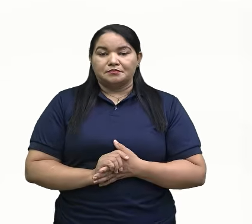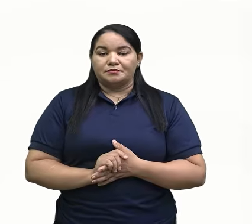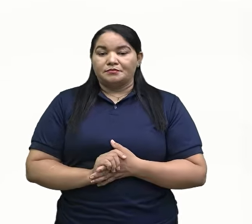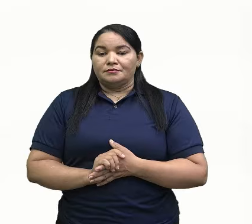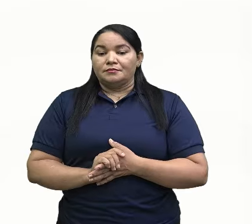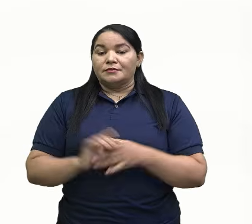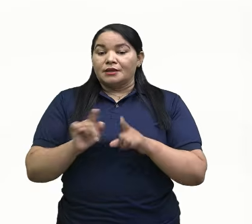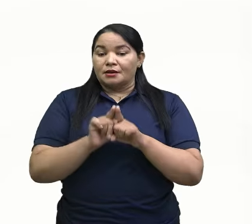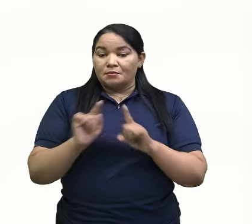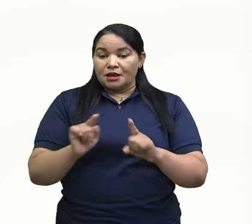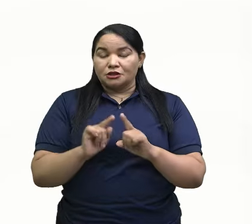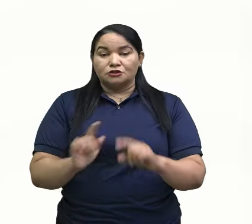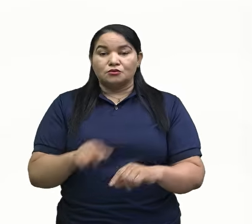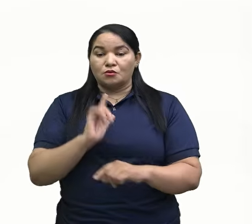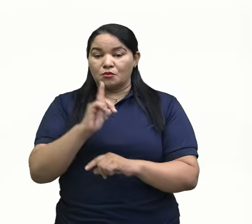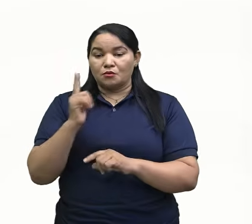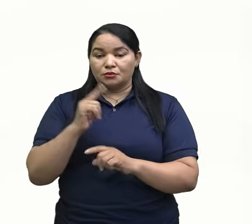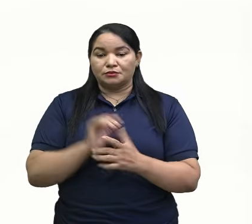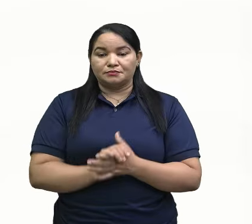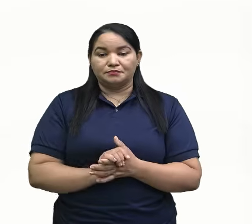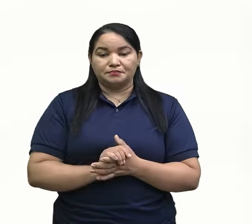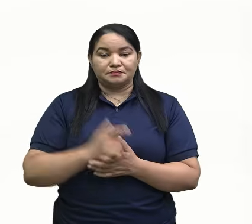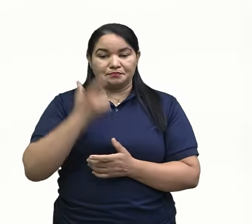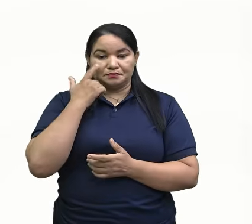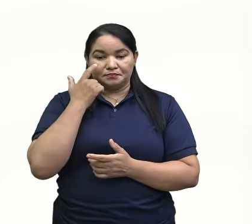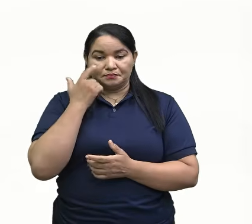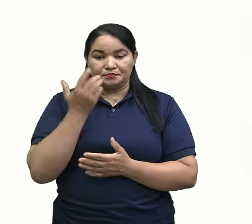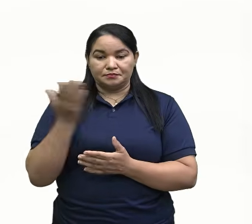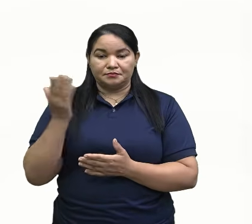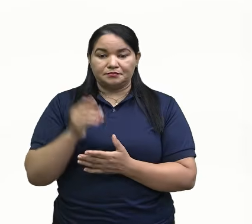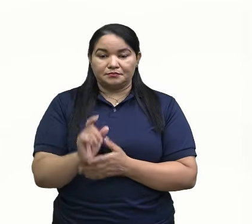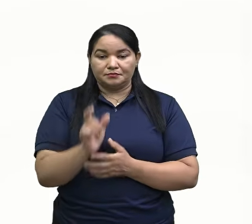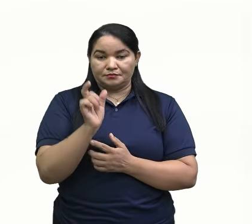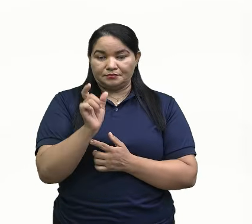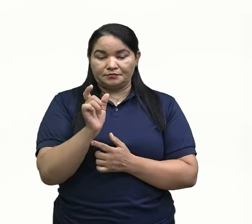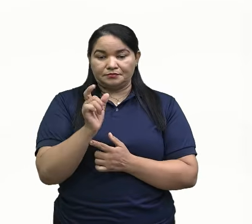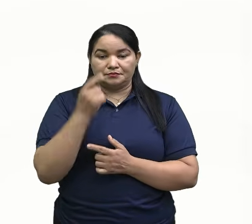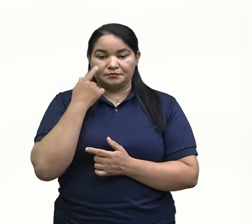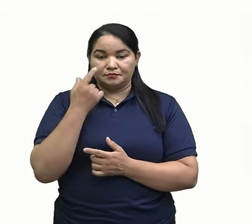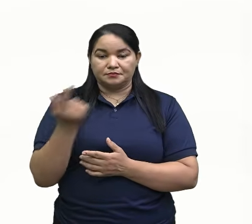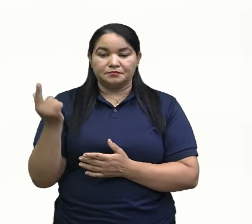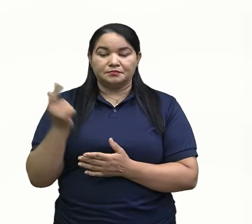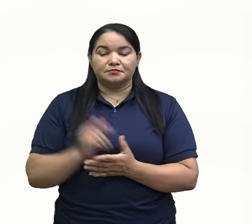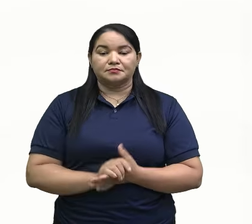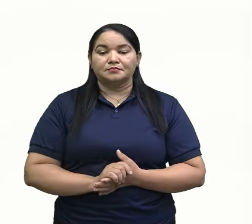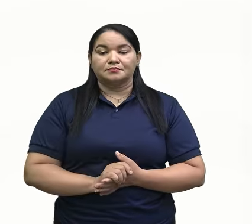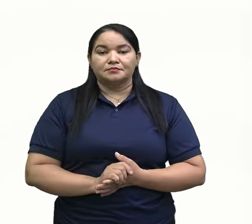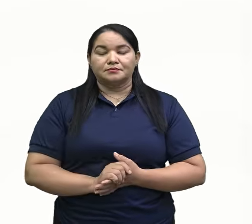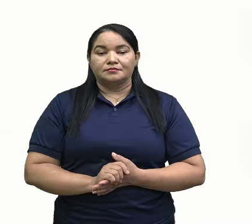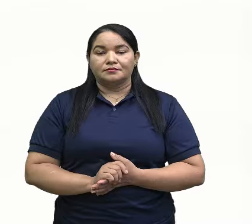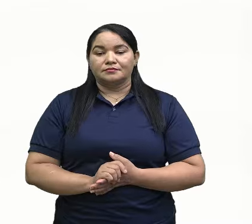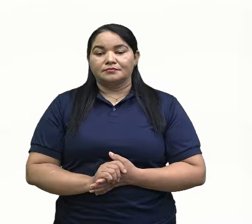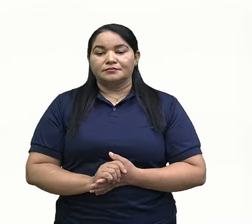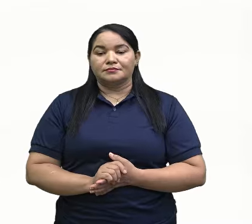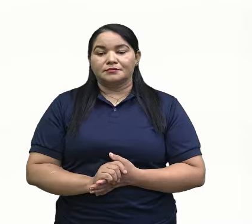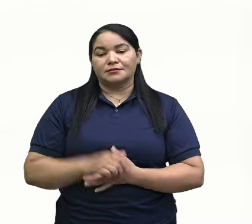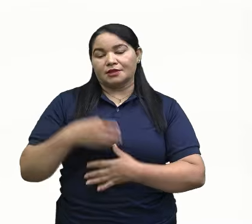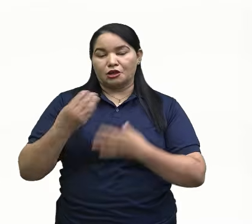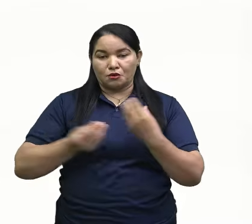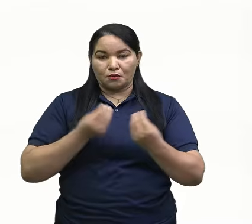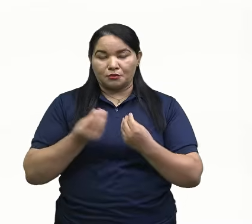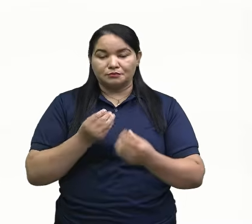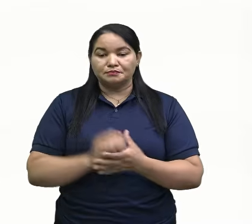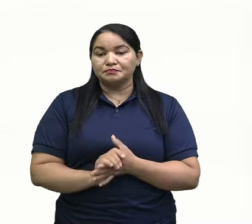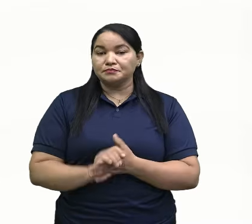Já para o caso da eletrólise, vou até mudar de cor aqui para a gente não confundir, né? Então, na eletrólise é o